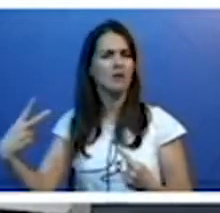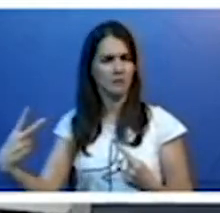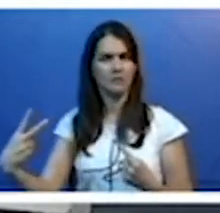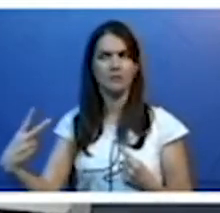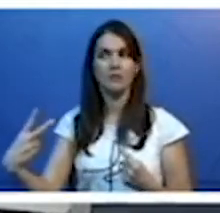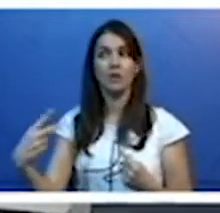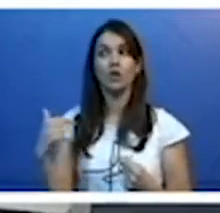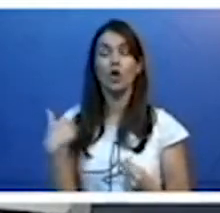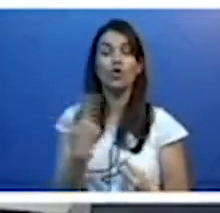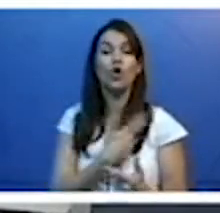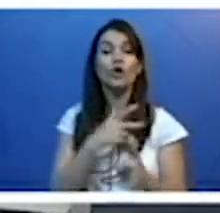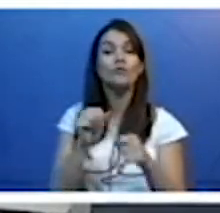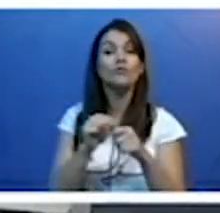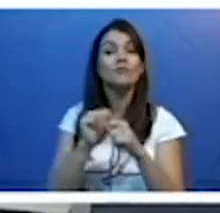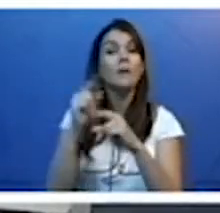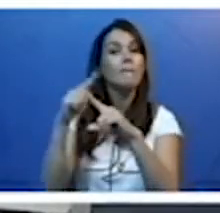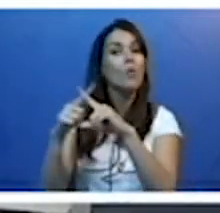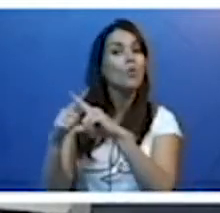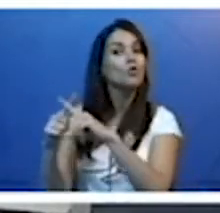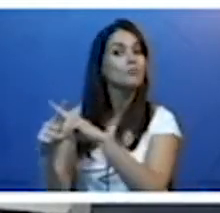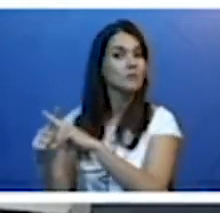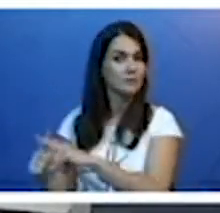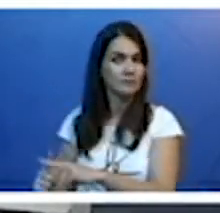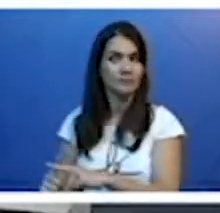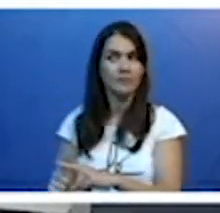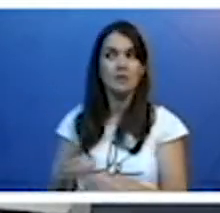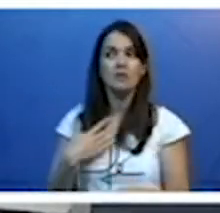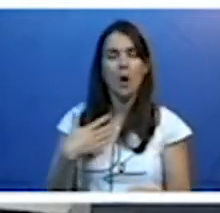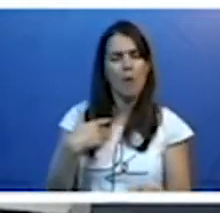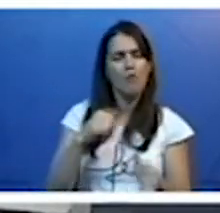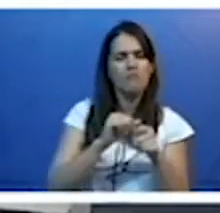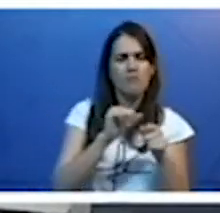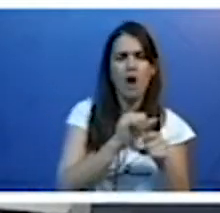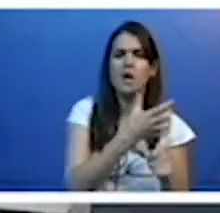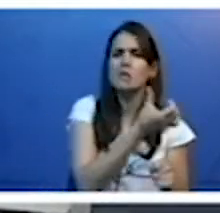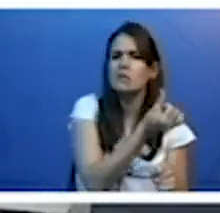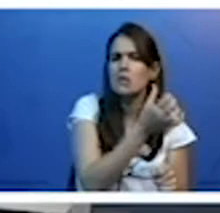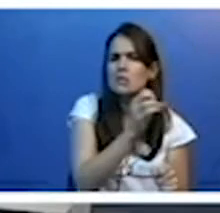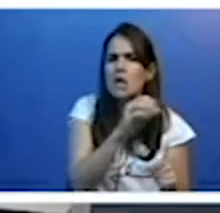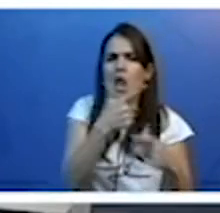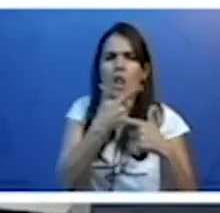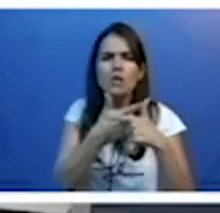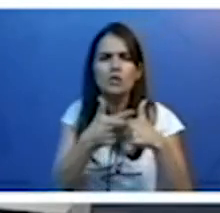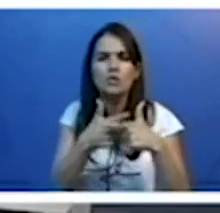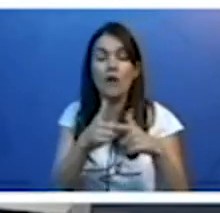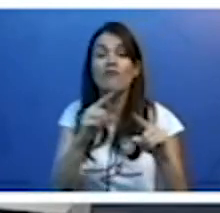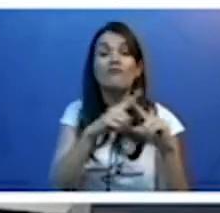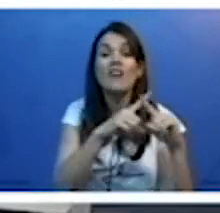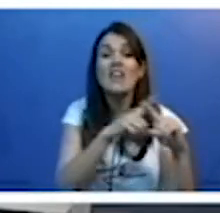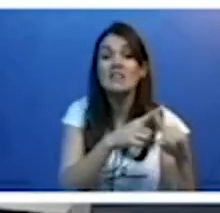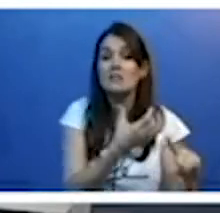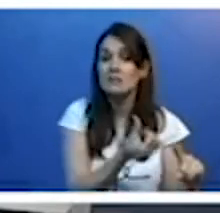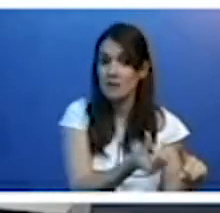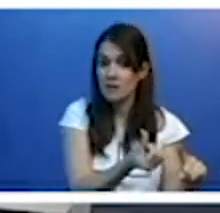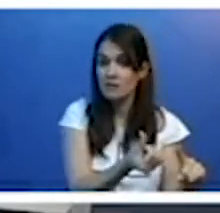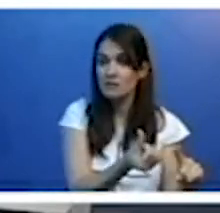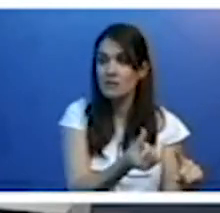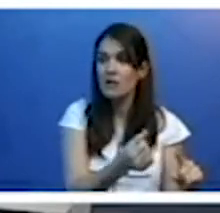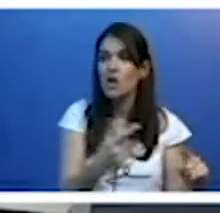multiplicações, ok? Então eu faço 60 vezes 6